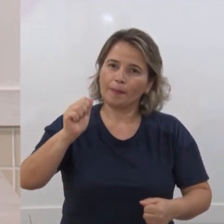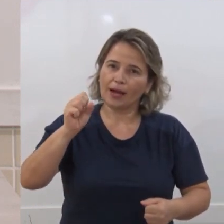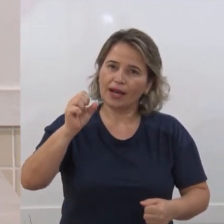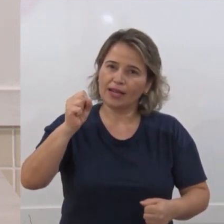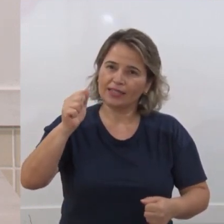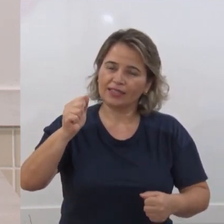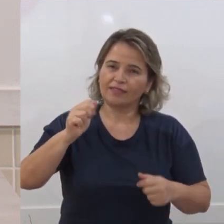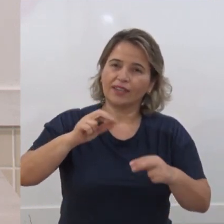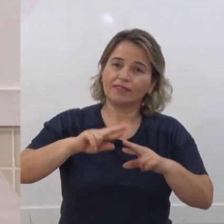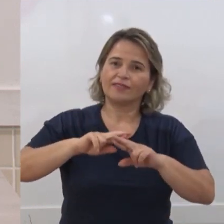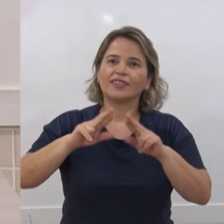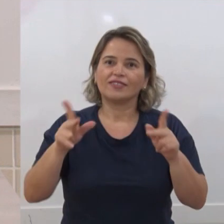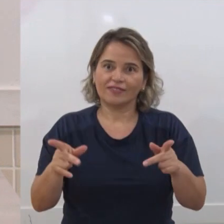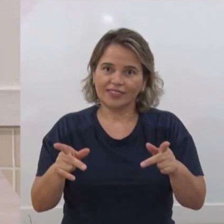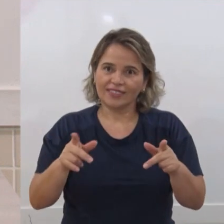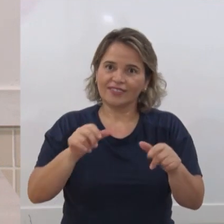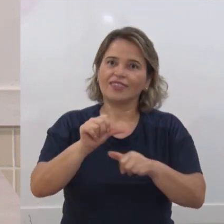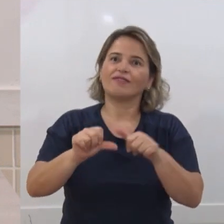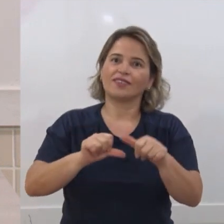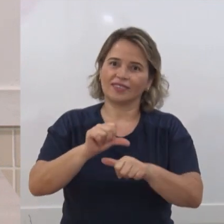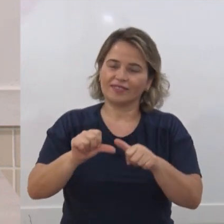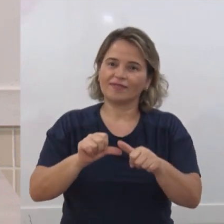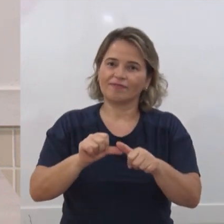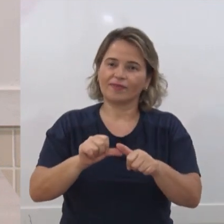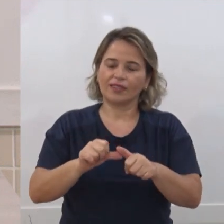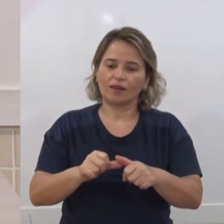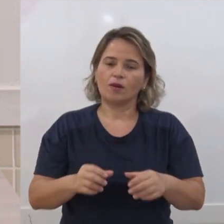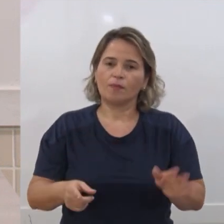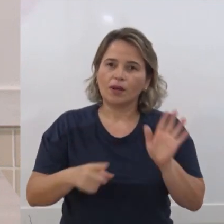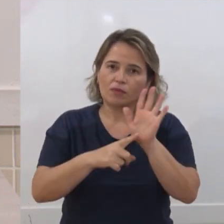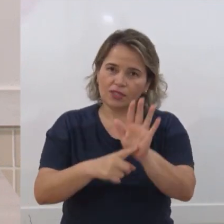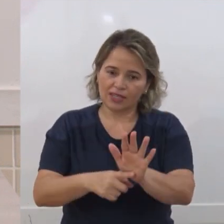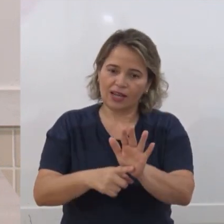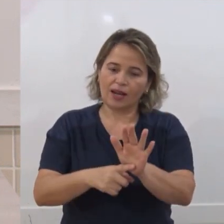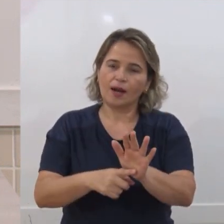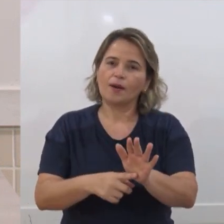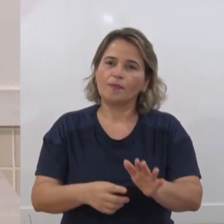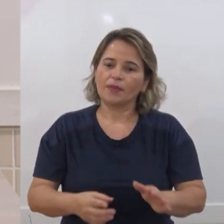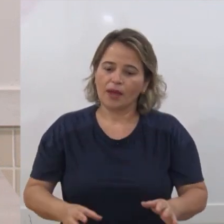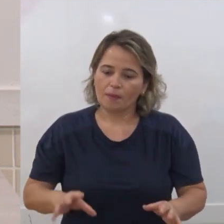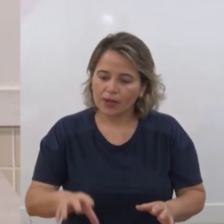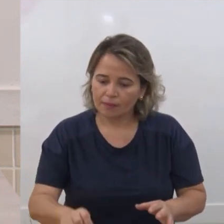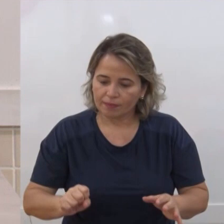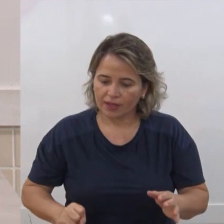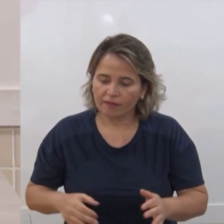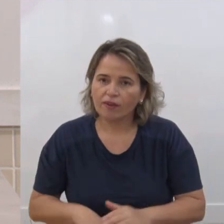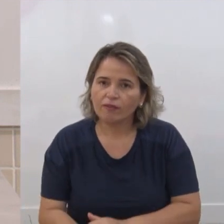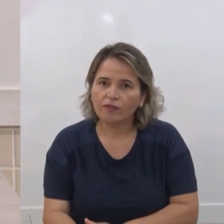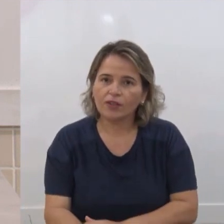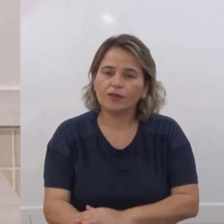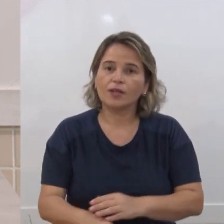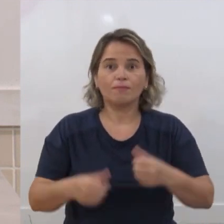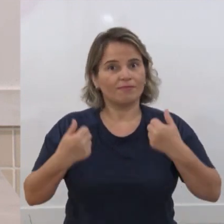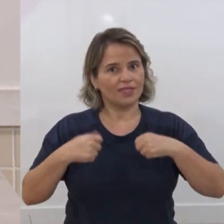vai ficar sólido. Então, nesse momento de colocar na vasilha para levar ao forno, você tem que explicar para o seu